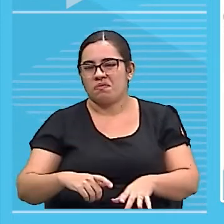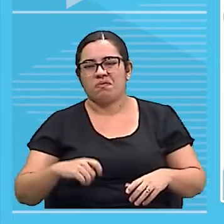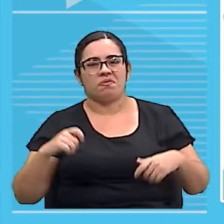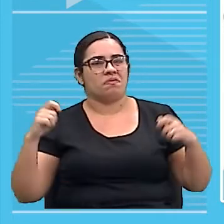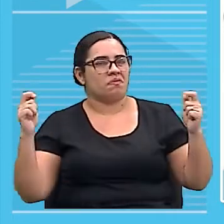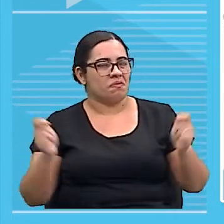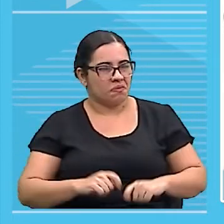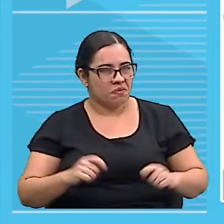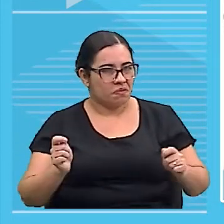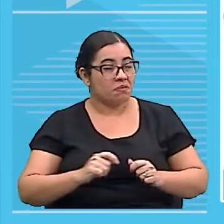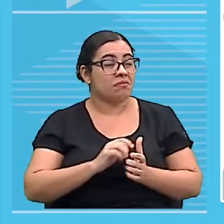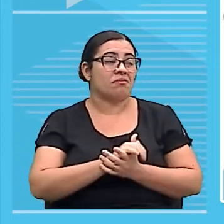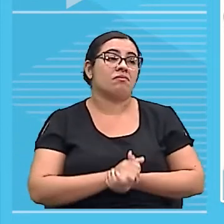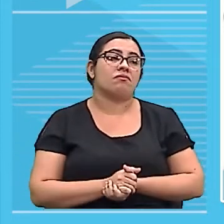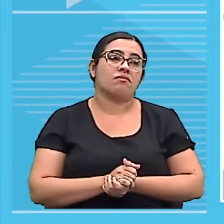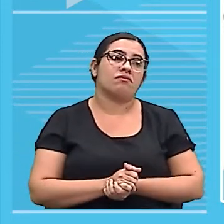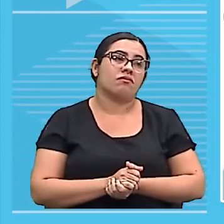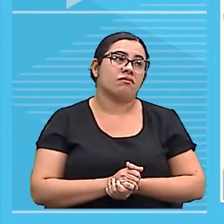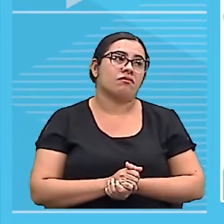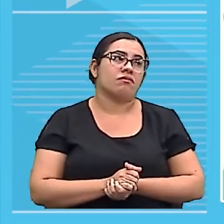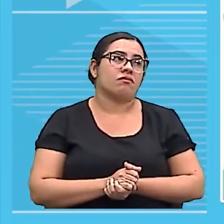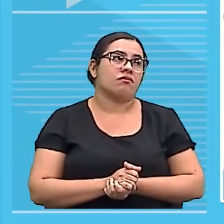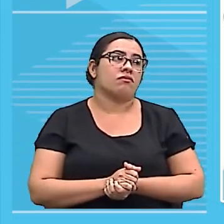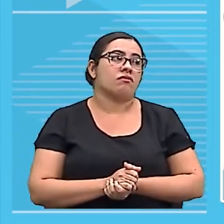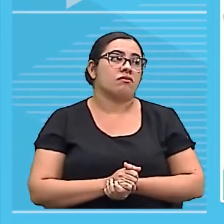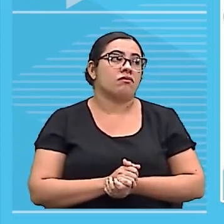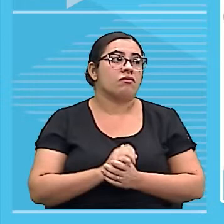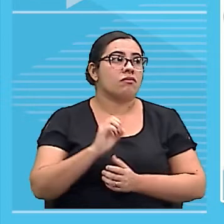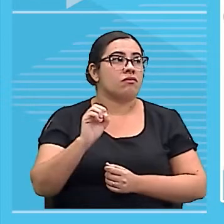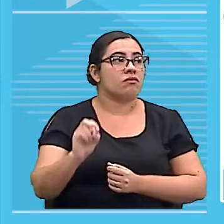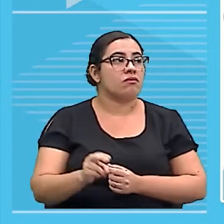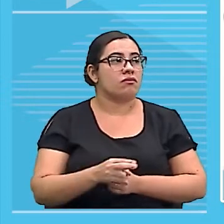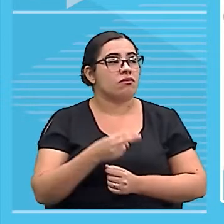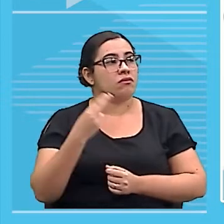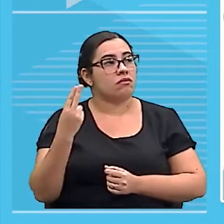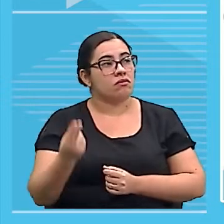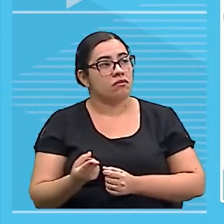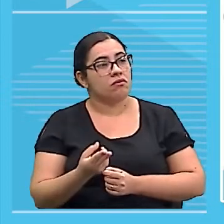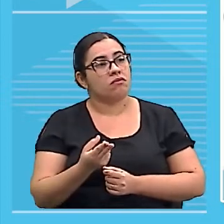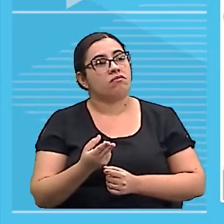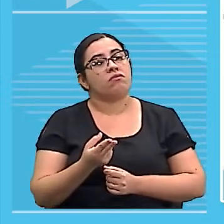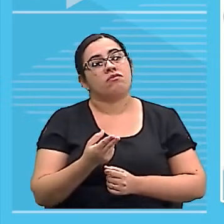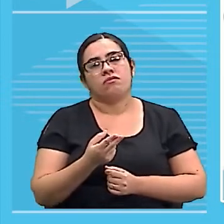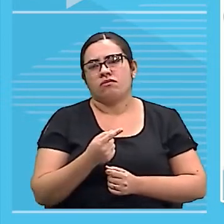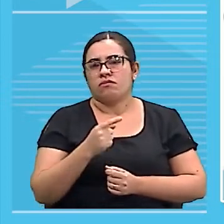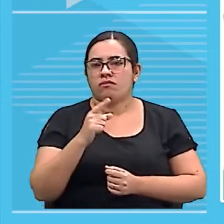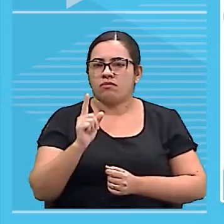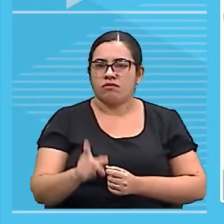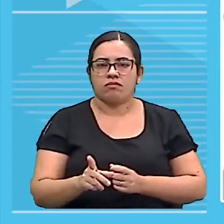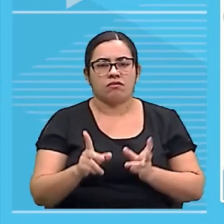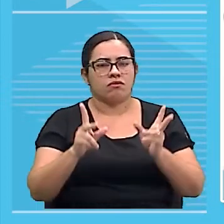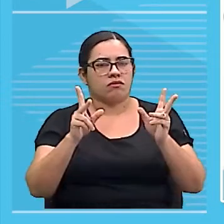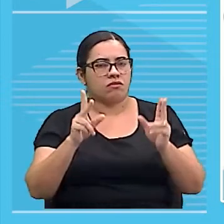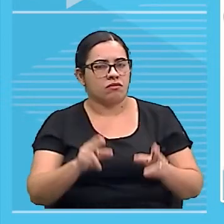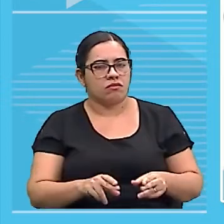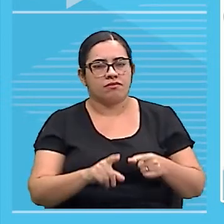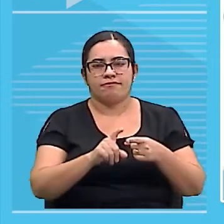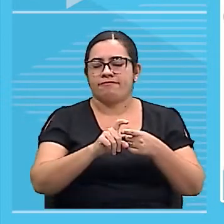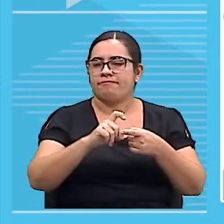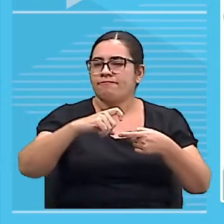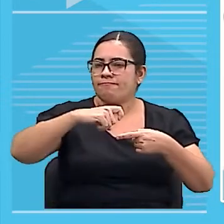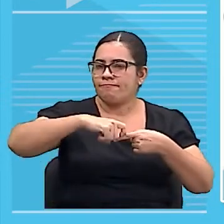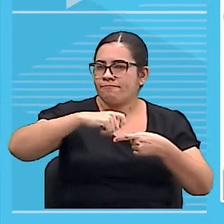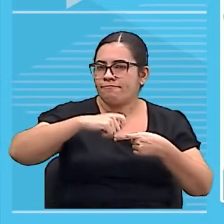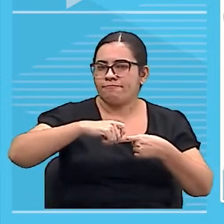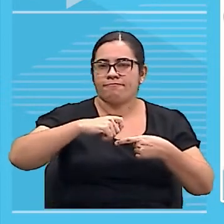mais ou do terceiro o ou para o caso de mesma resistência